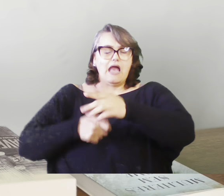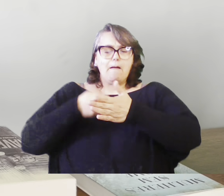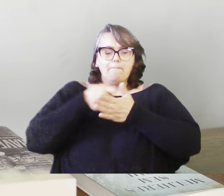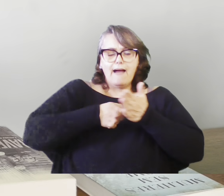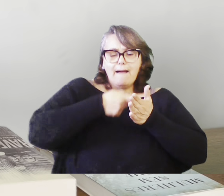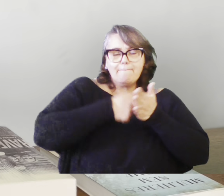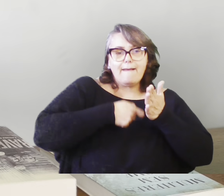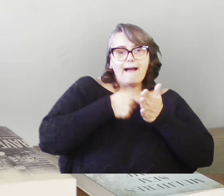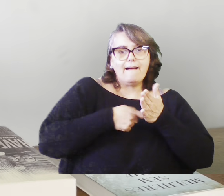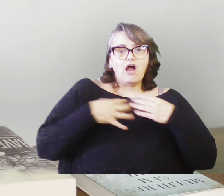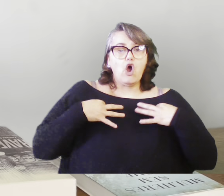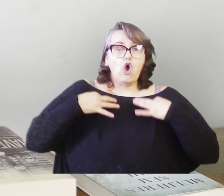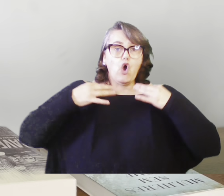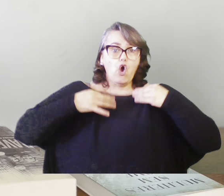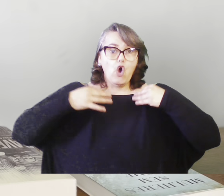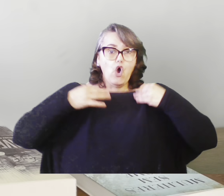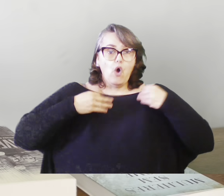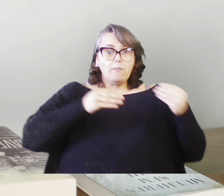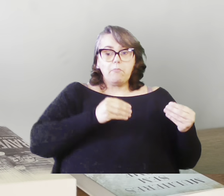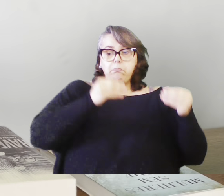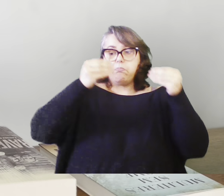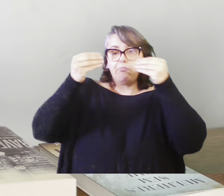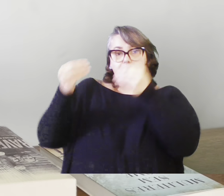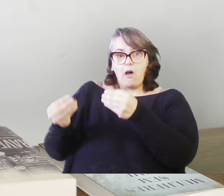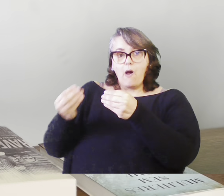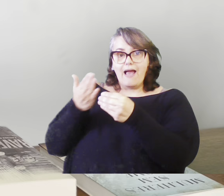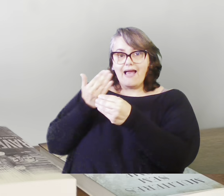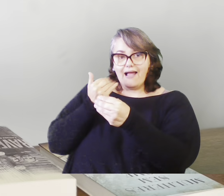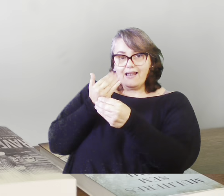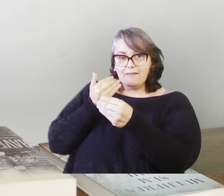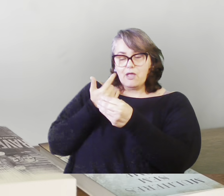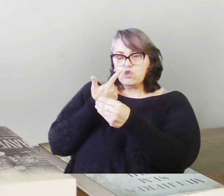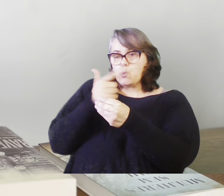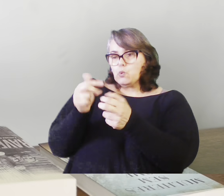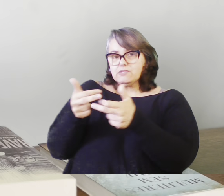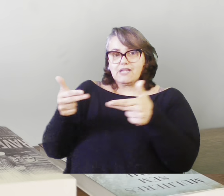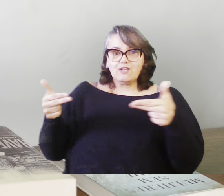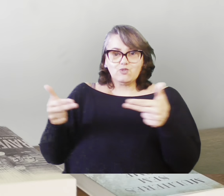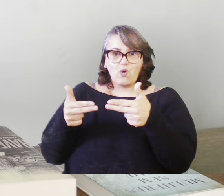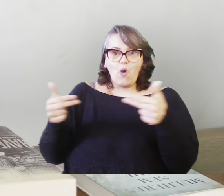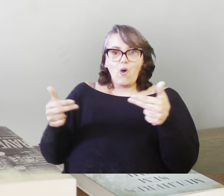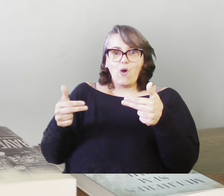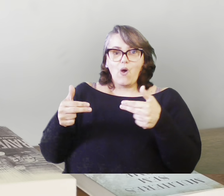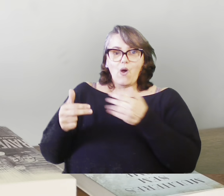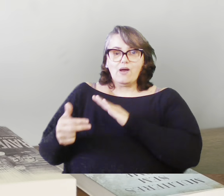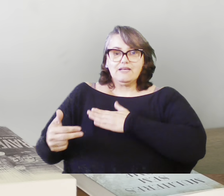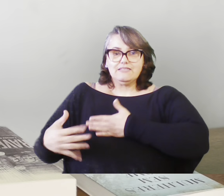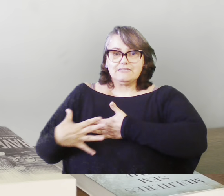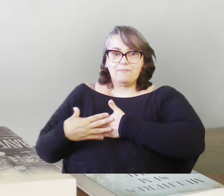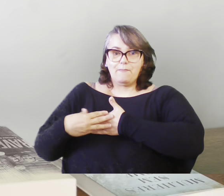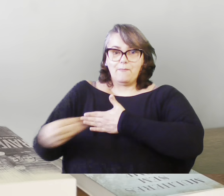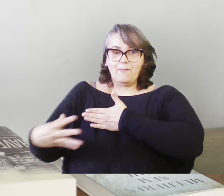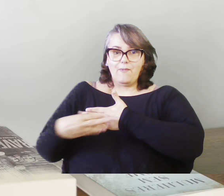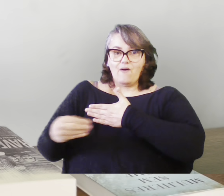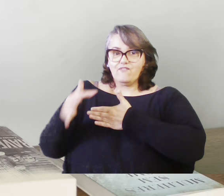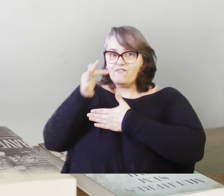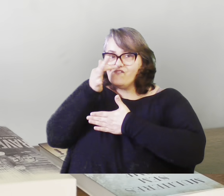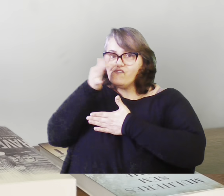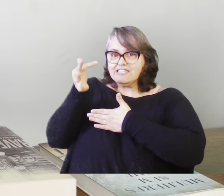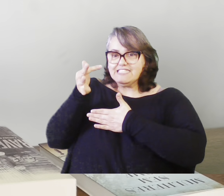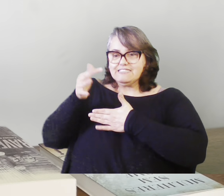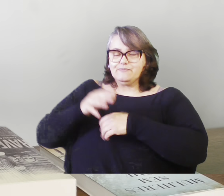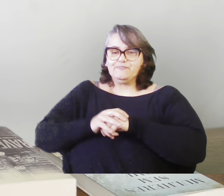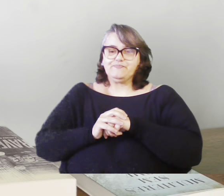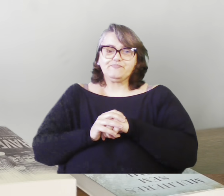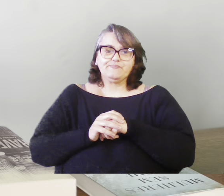se dedicava a mandar roupas e alimentos e outras coisas mais para órfãos